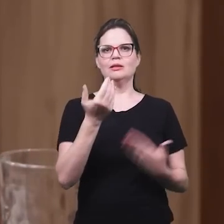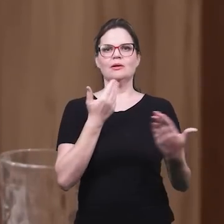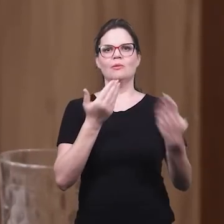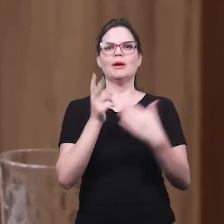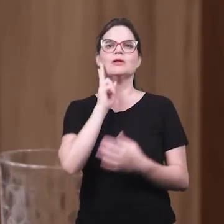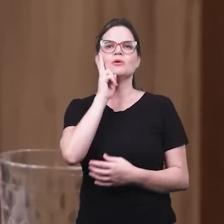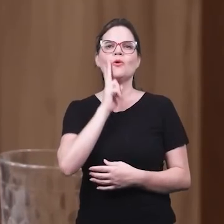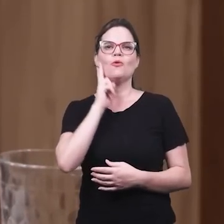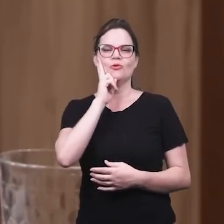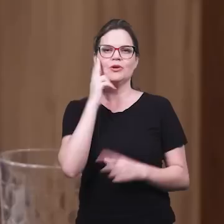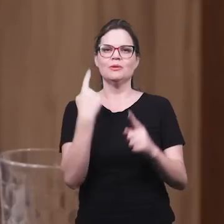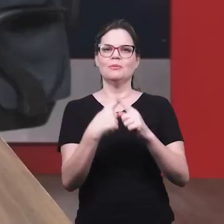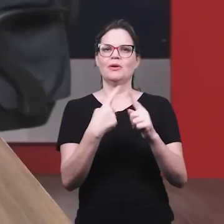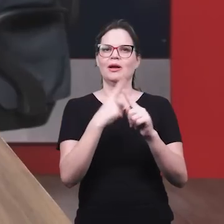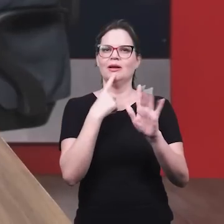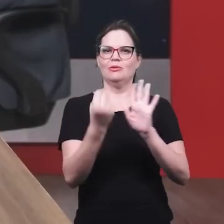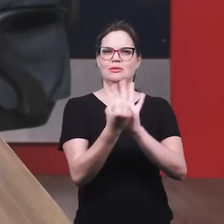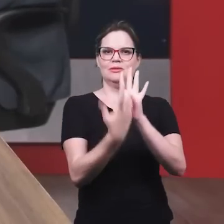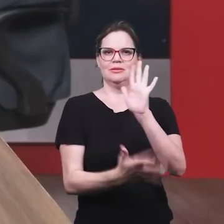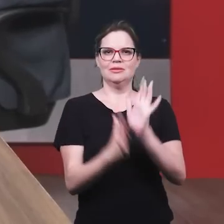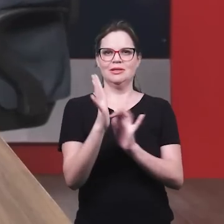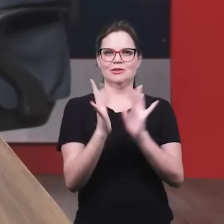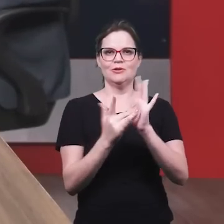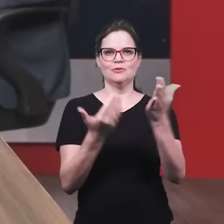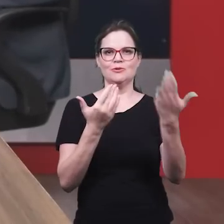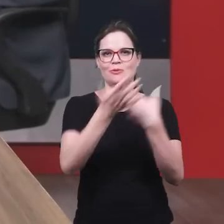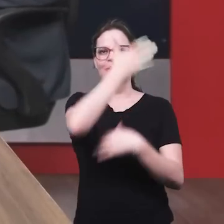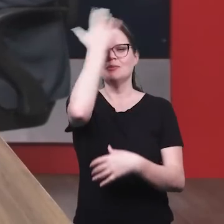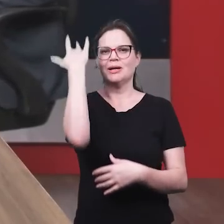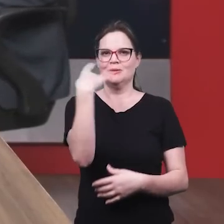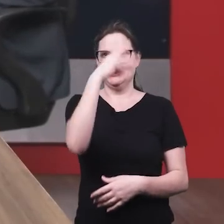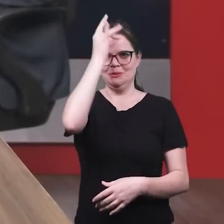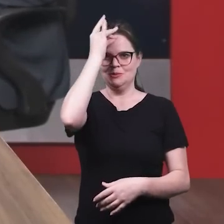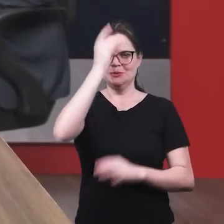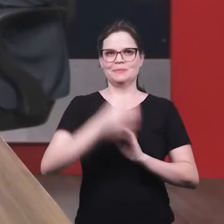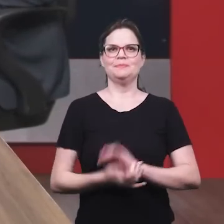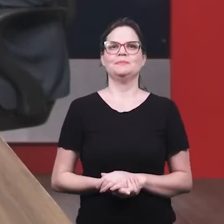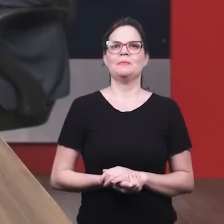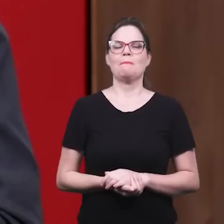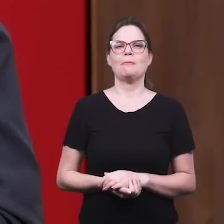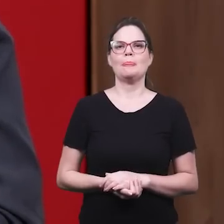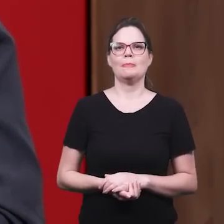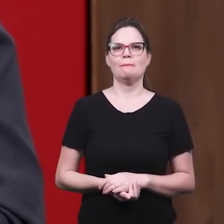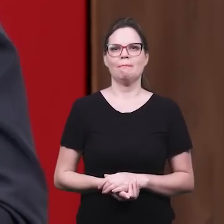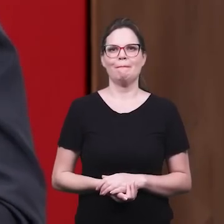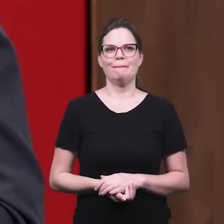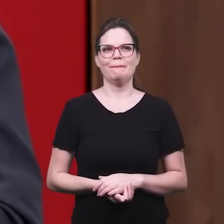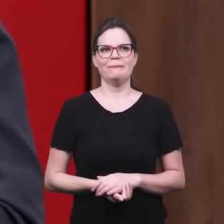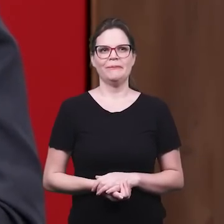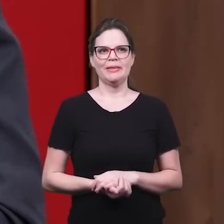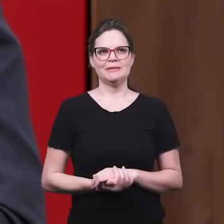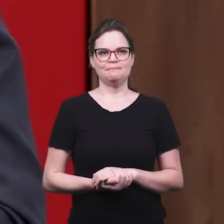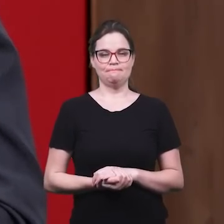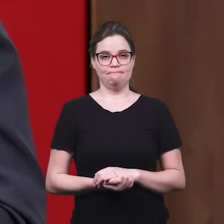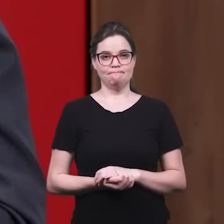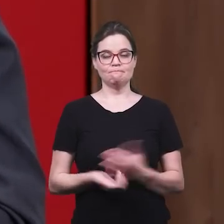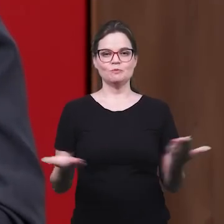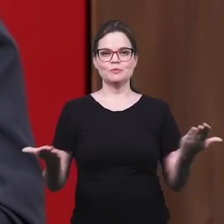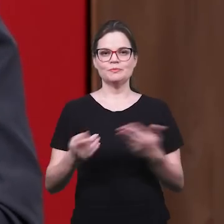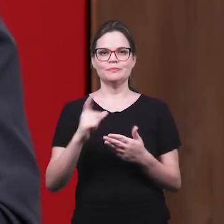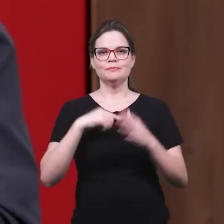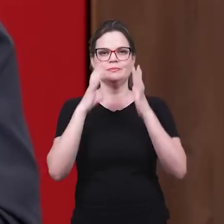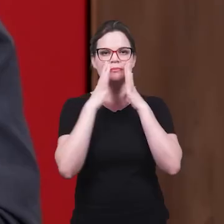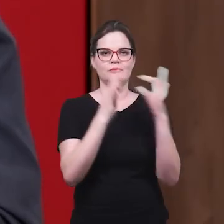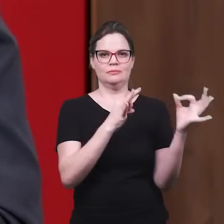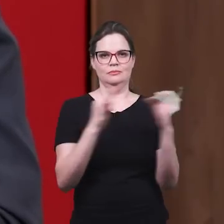Né? Glória a Jesus, que maravilha, né? Bem, eu gostaria de chamar a atenção aqui dos nossos irmãos que estão nos assistindo pela